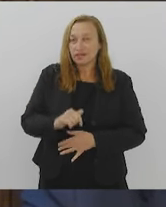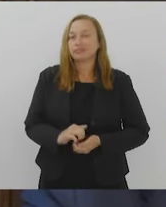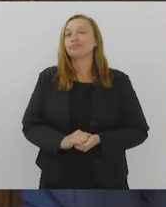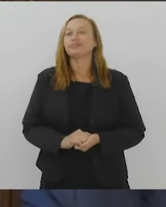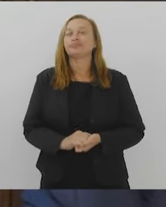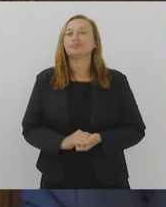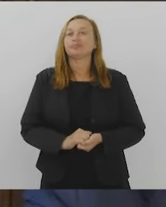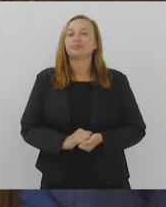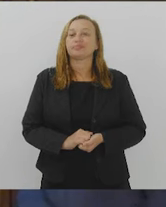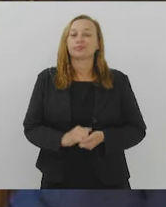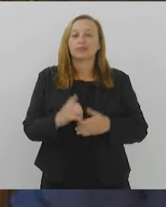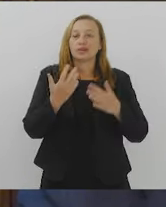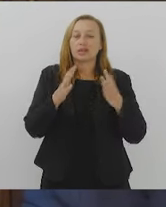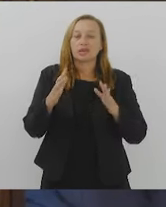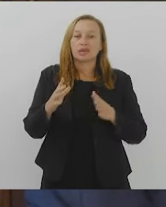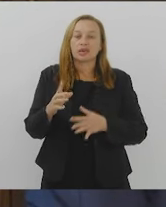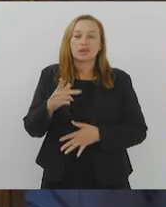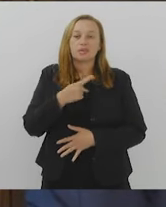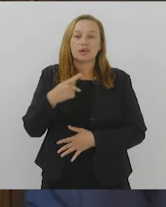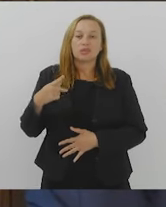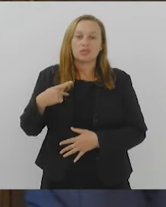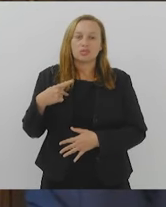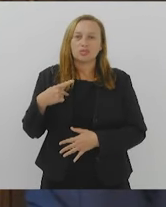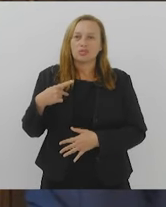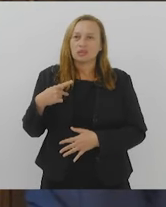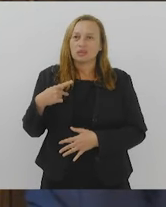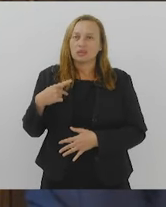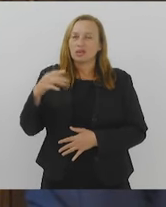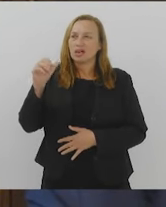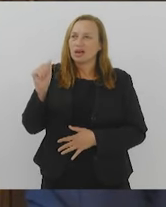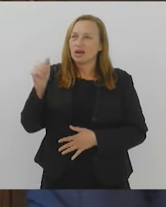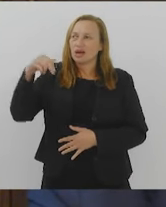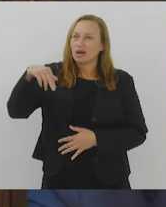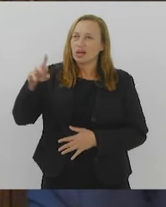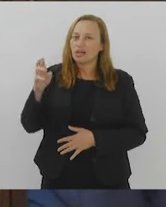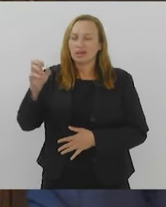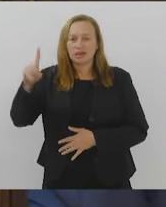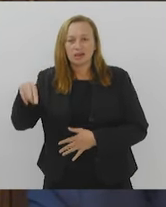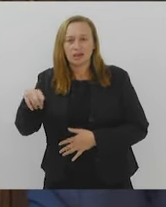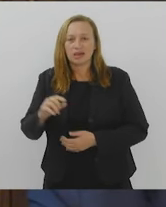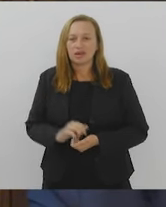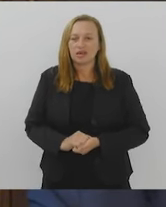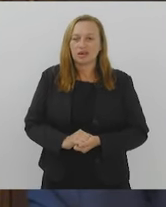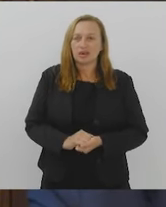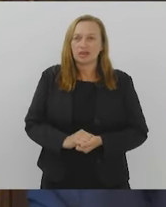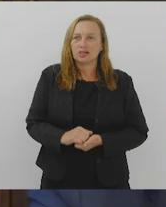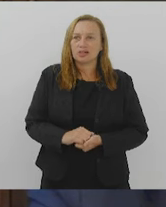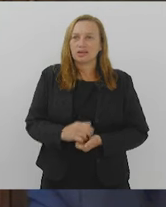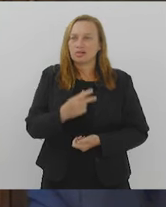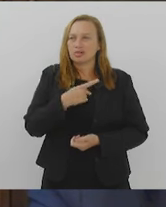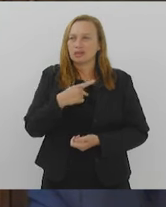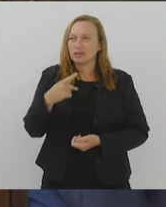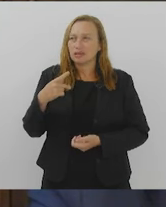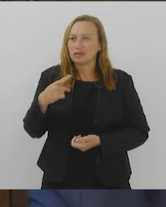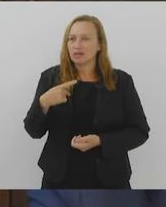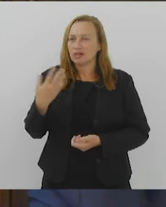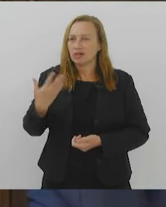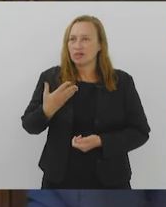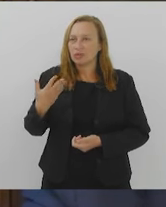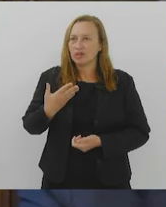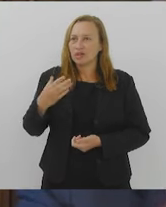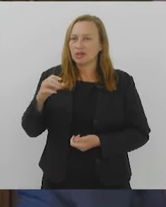Trago a saudação ao pastor Labareda, ao pastor André Câmara, ao pastor e amigo do papai Celso